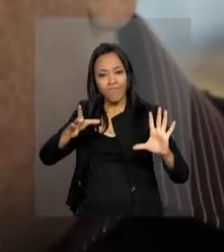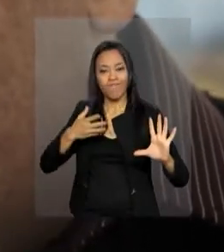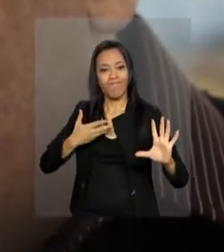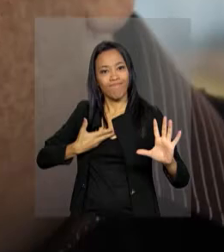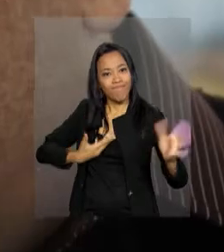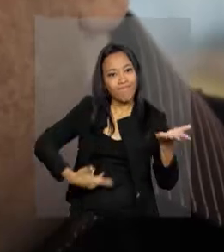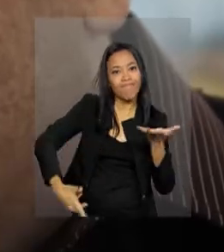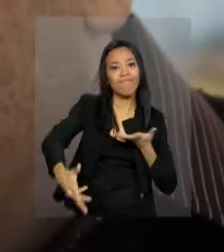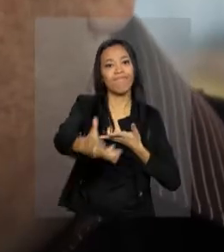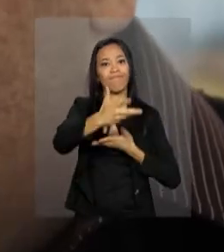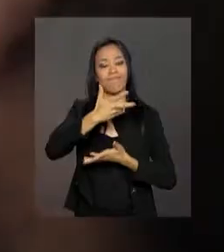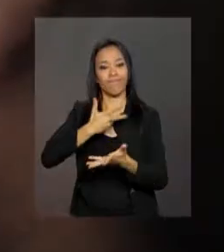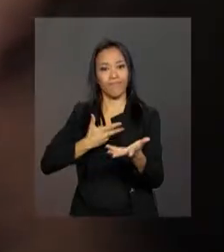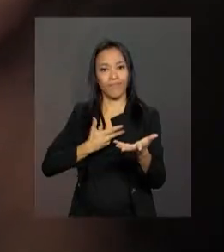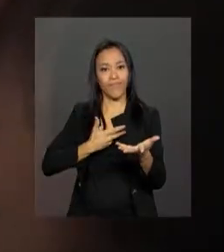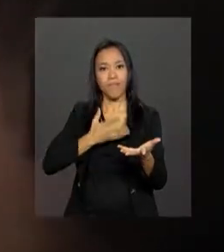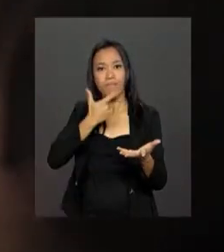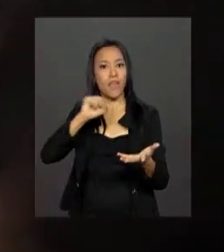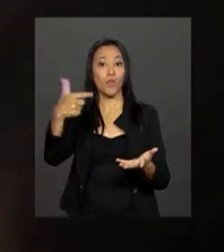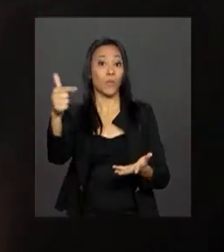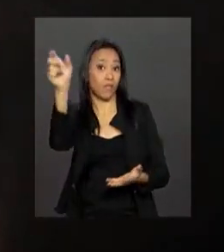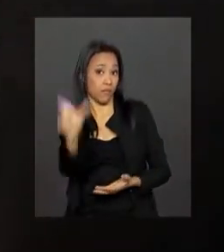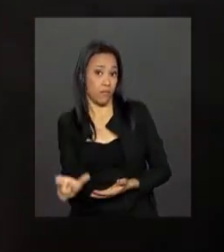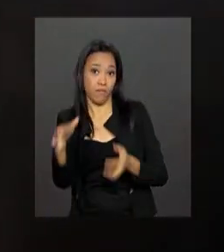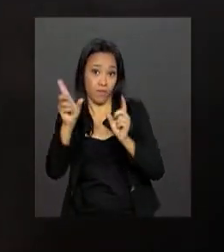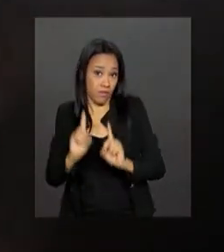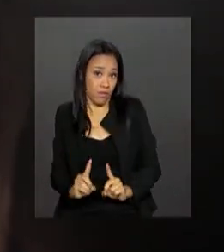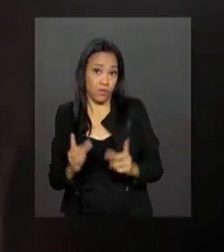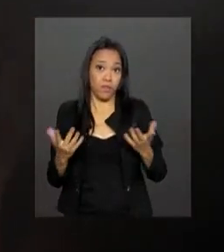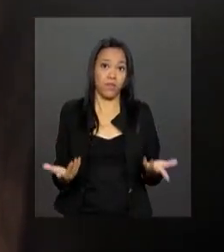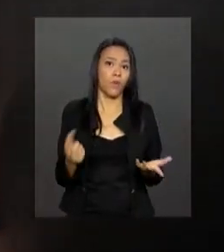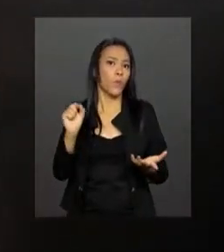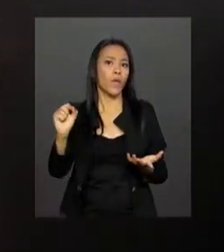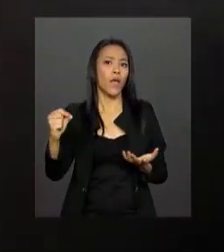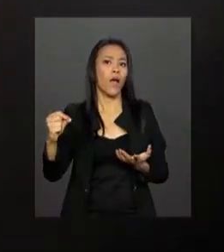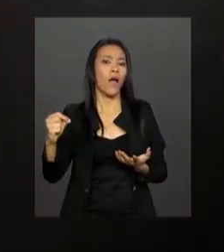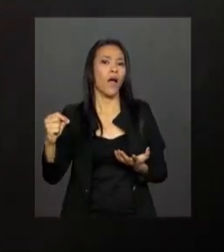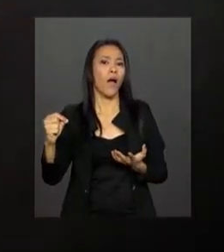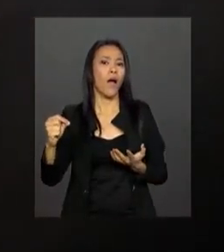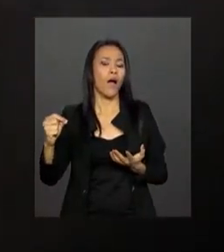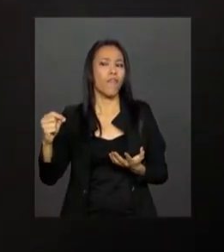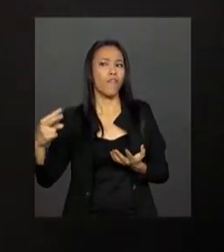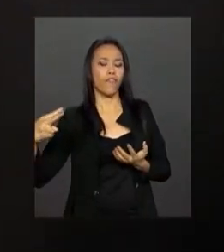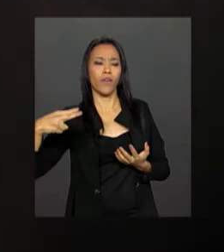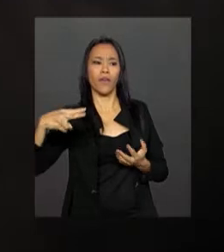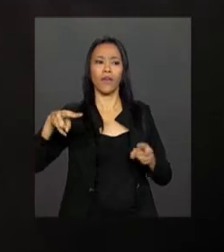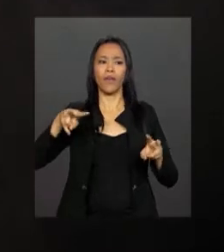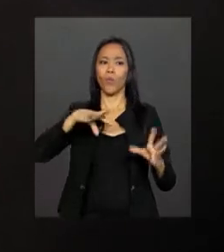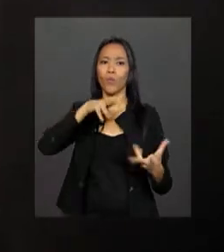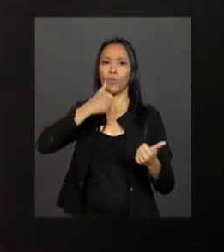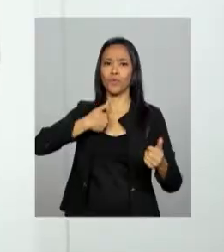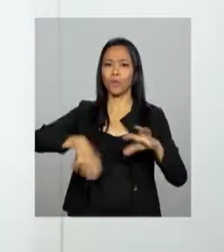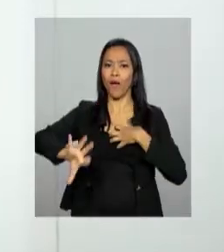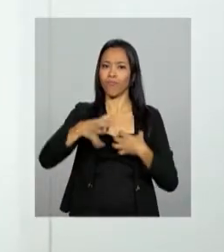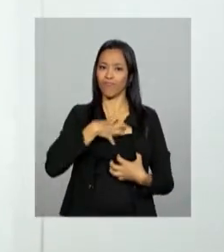para quem não tem deficiência auxiliar a ver o mundo como nós vemos.